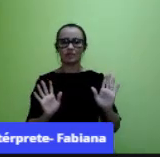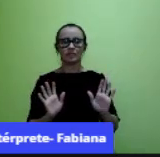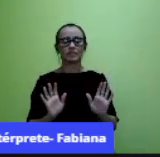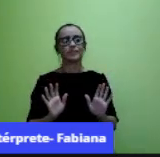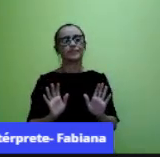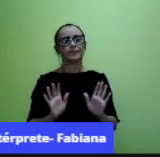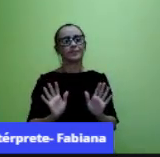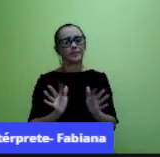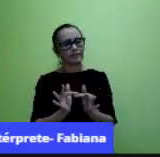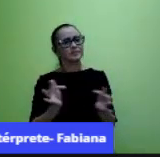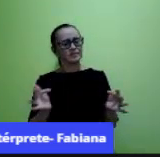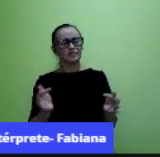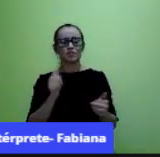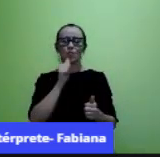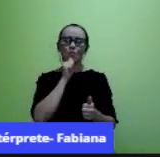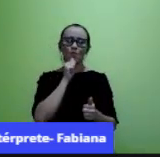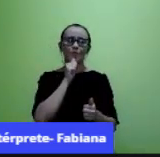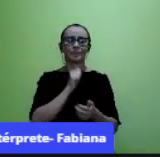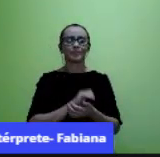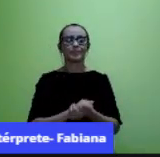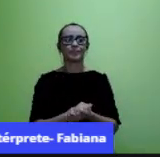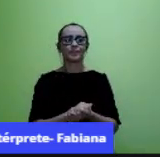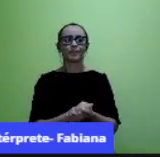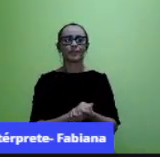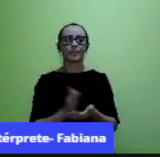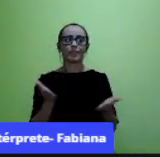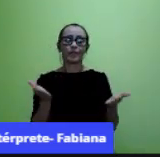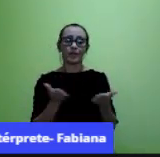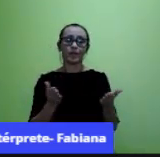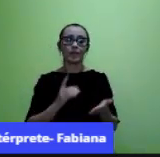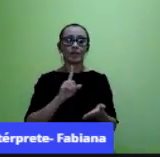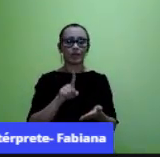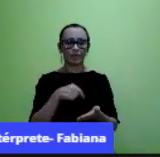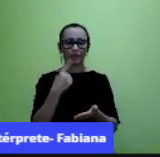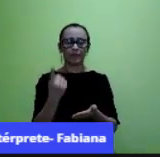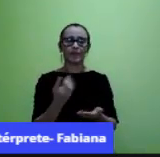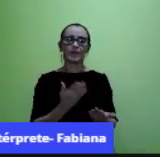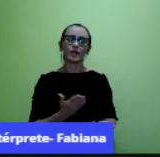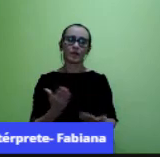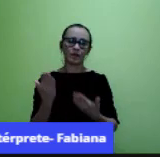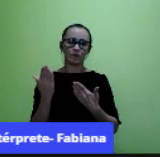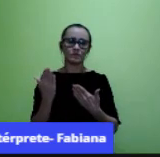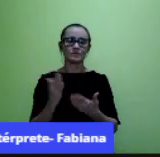mais simplificada. Agora, nós vamos para o próximo slide.